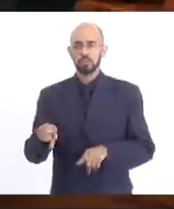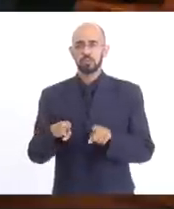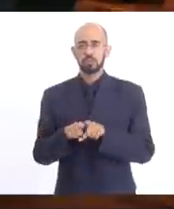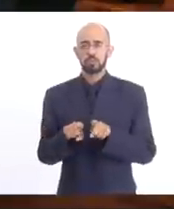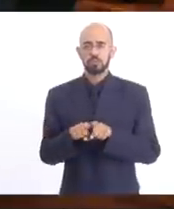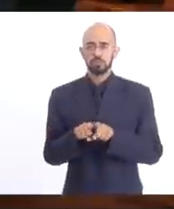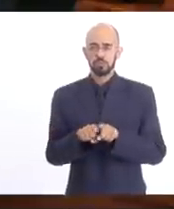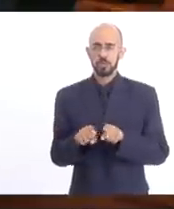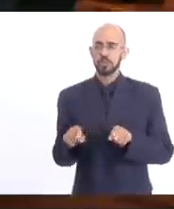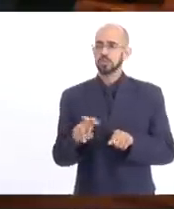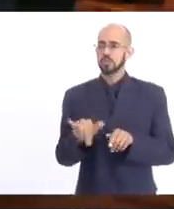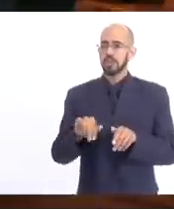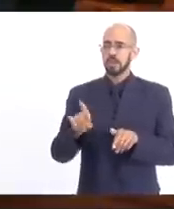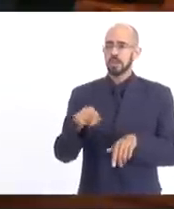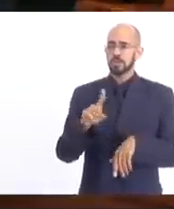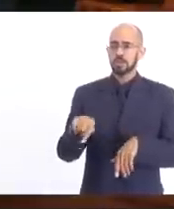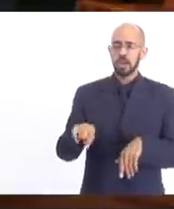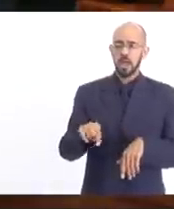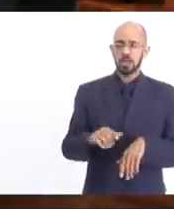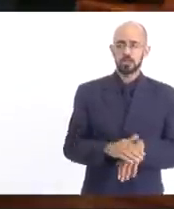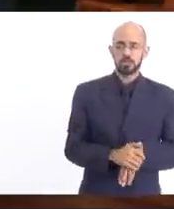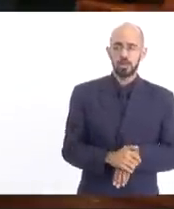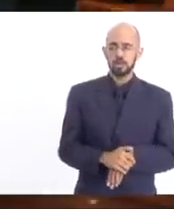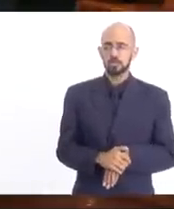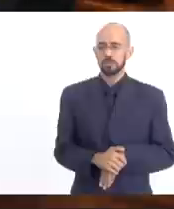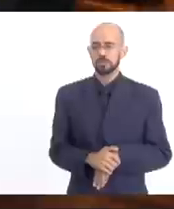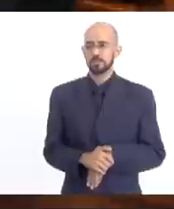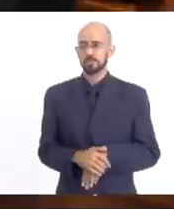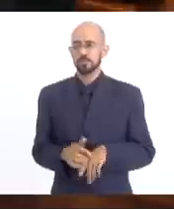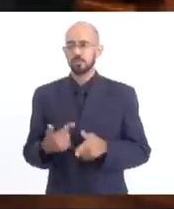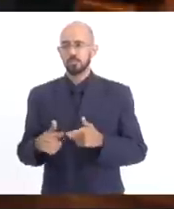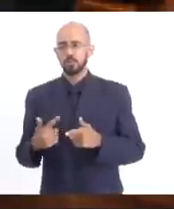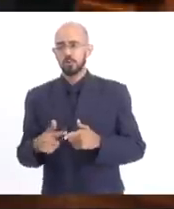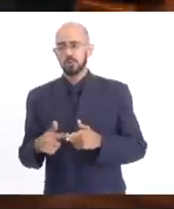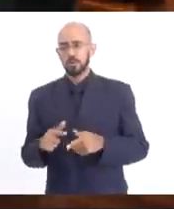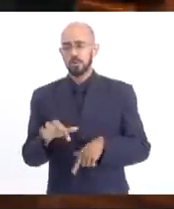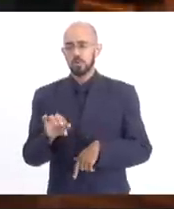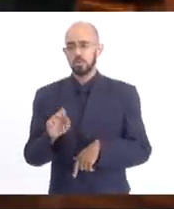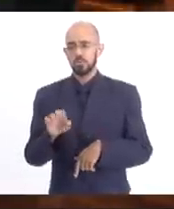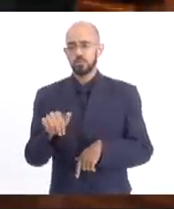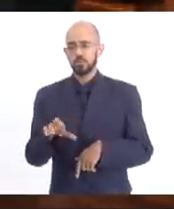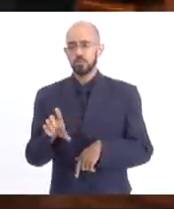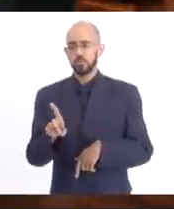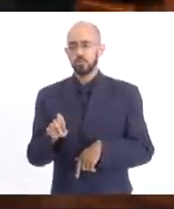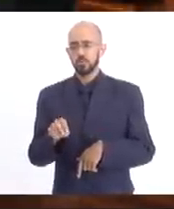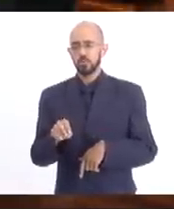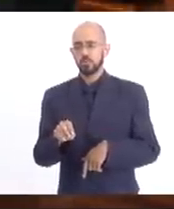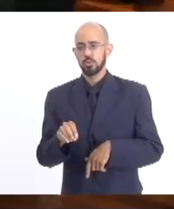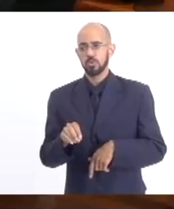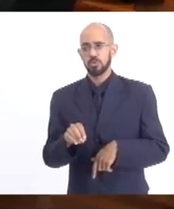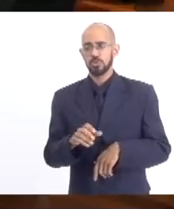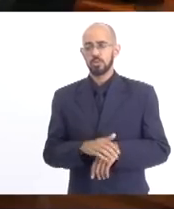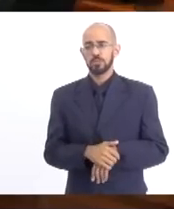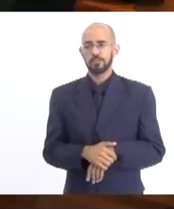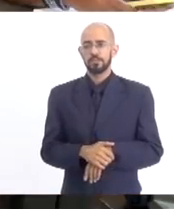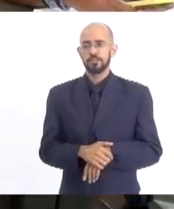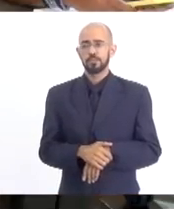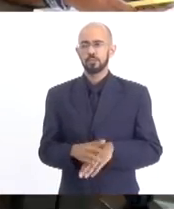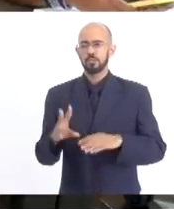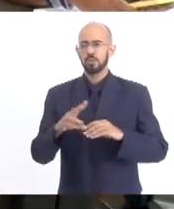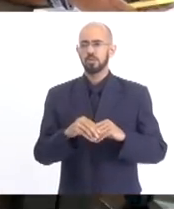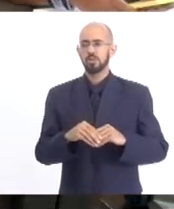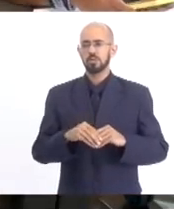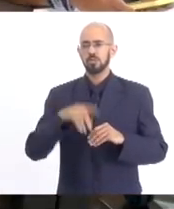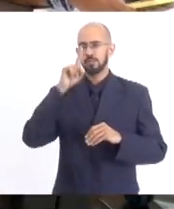do substitutivo nós vamos suprimir, presidente. É a questão do fundo que está vencida. A questão do adicional de periculosidade, eu propus uma emenda